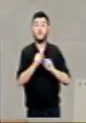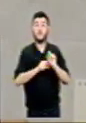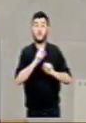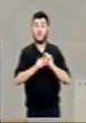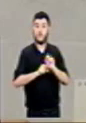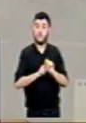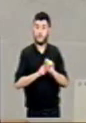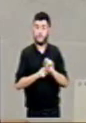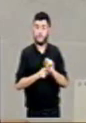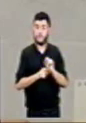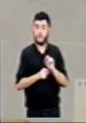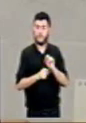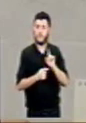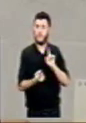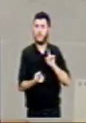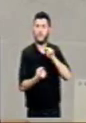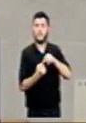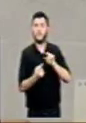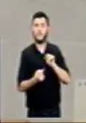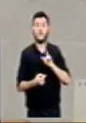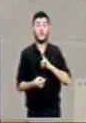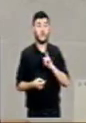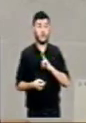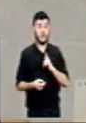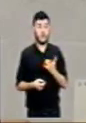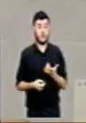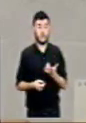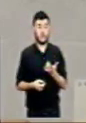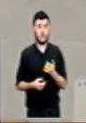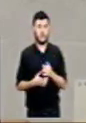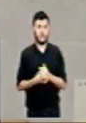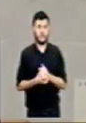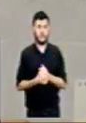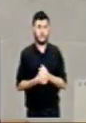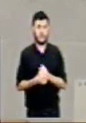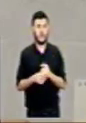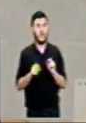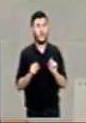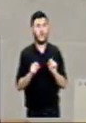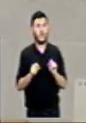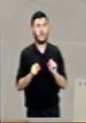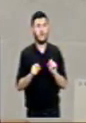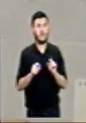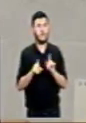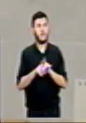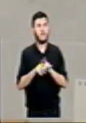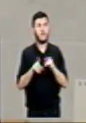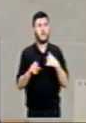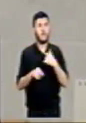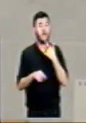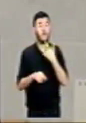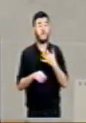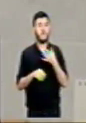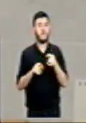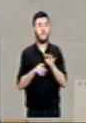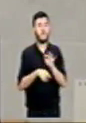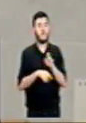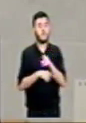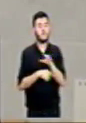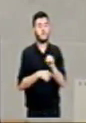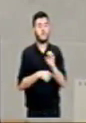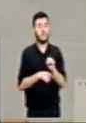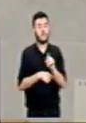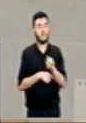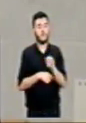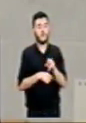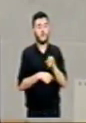modo, aquilo que haverá de ser a formação da opinião delicti. O Ministério Público